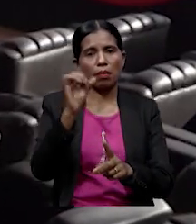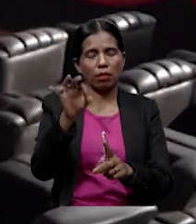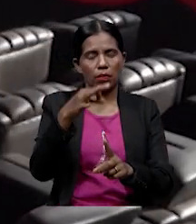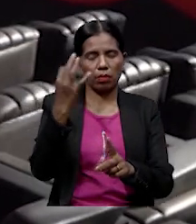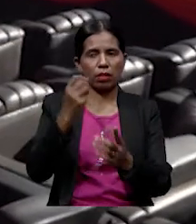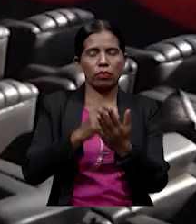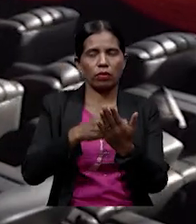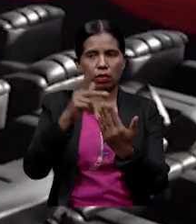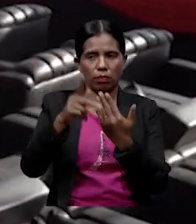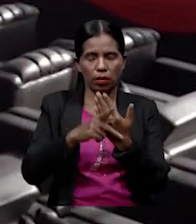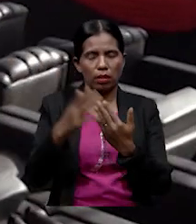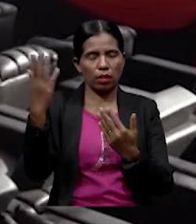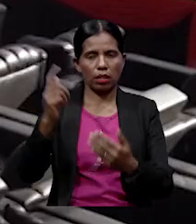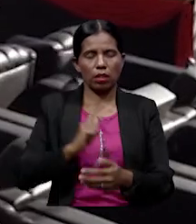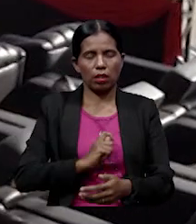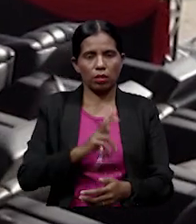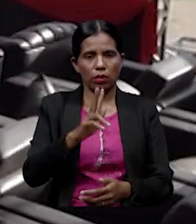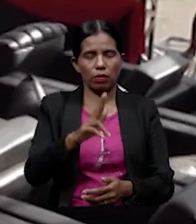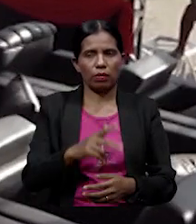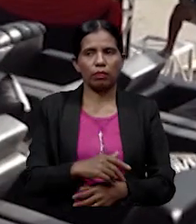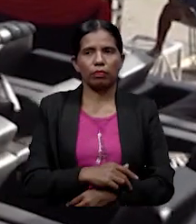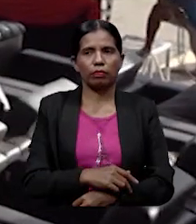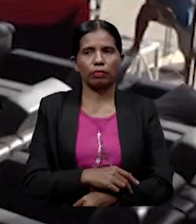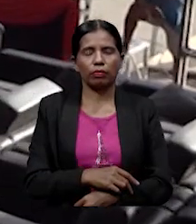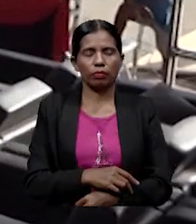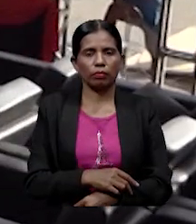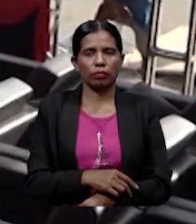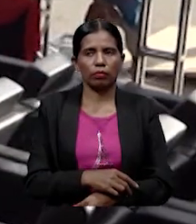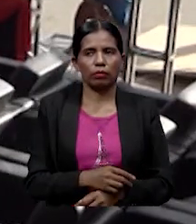e ha tasitolu. Bem-vinda, Ximenes, Agostinho da Costa, GMN.